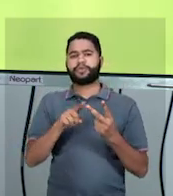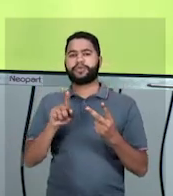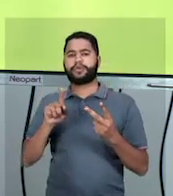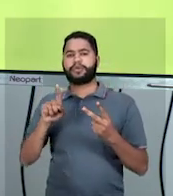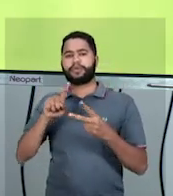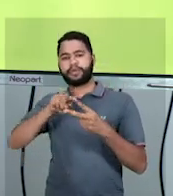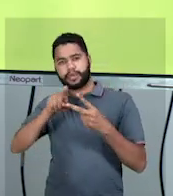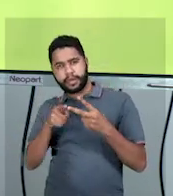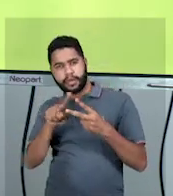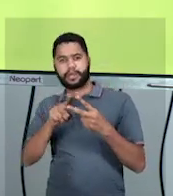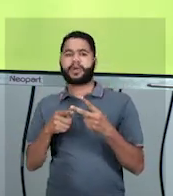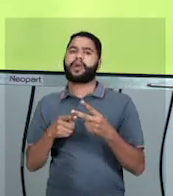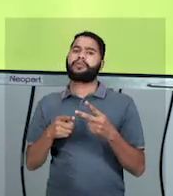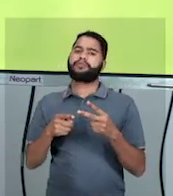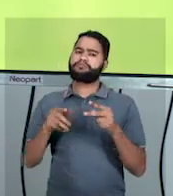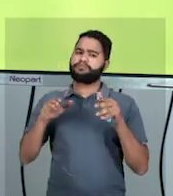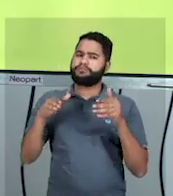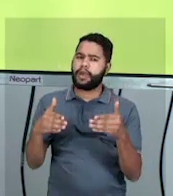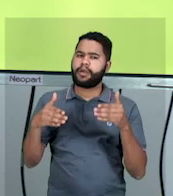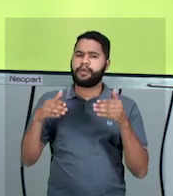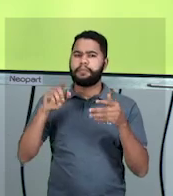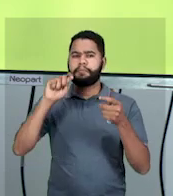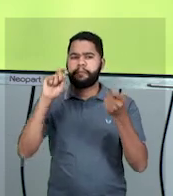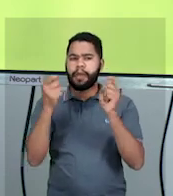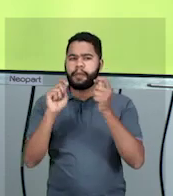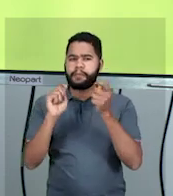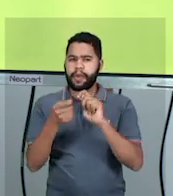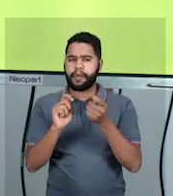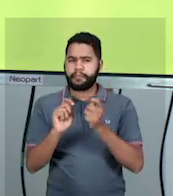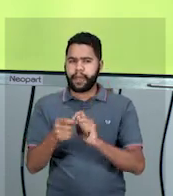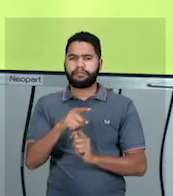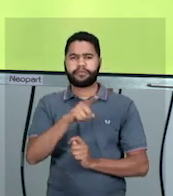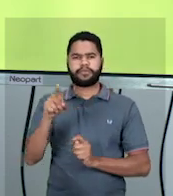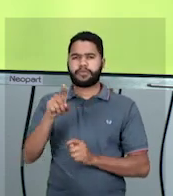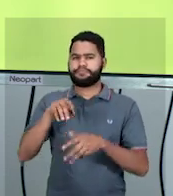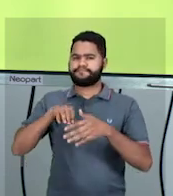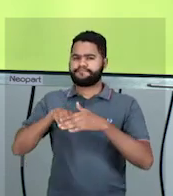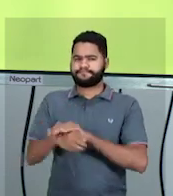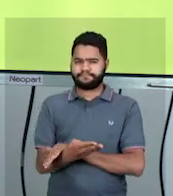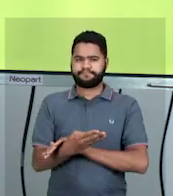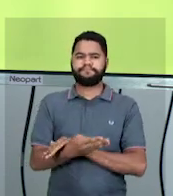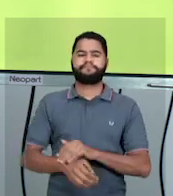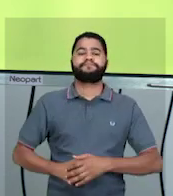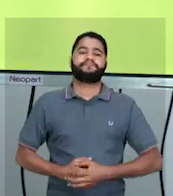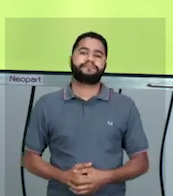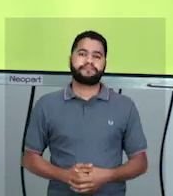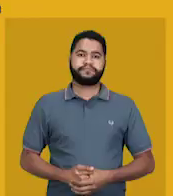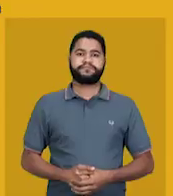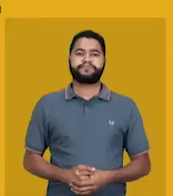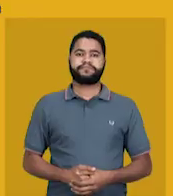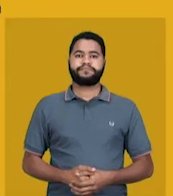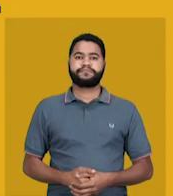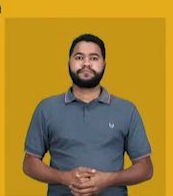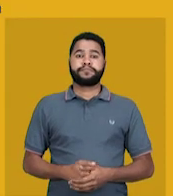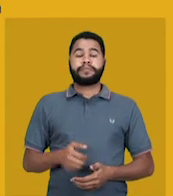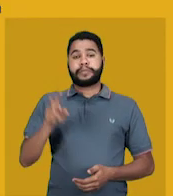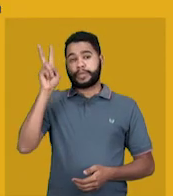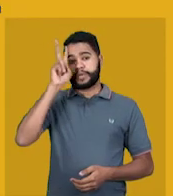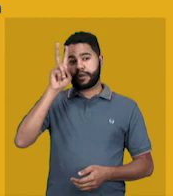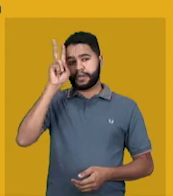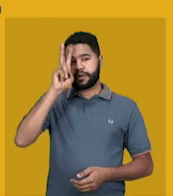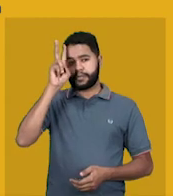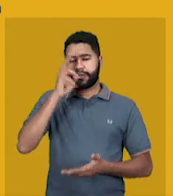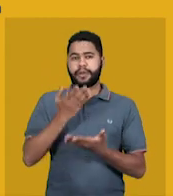e trabalhar com essas conversões para você ficar Fera bom então só para relembrar